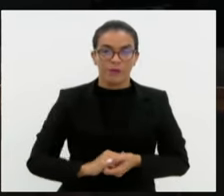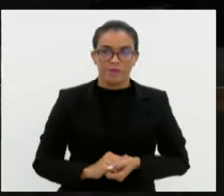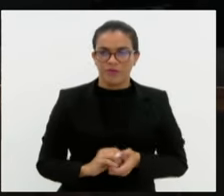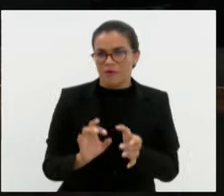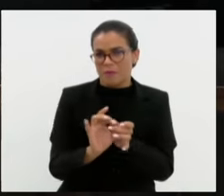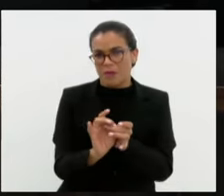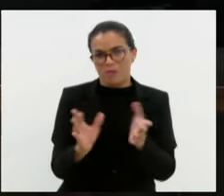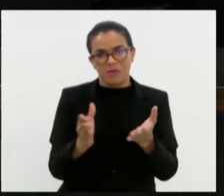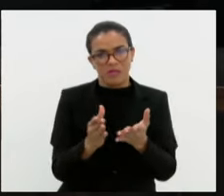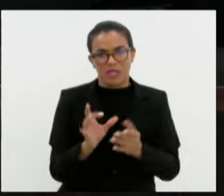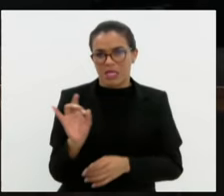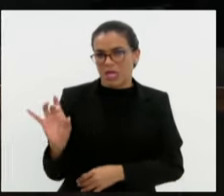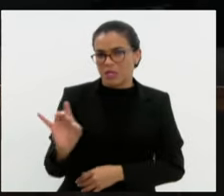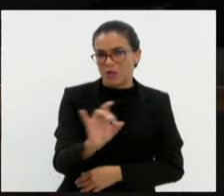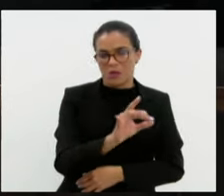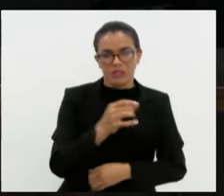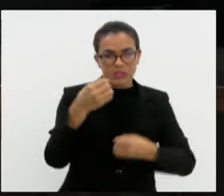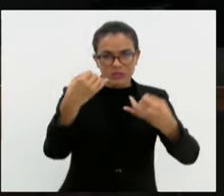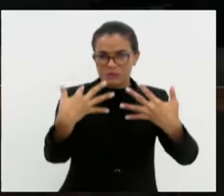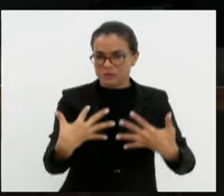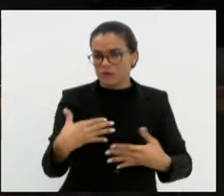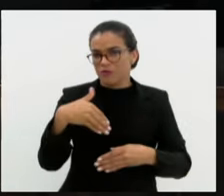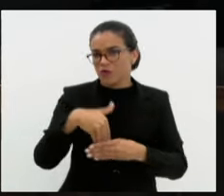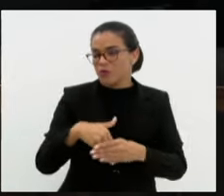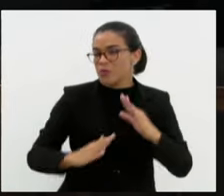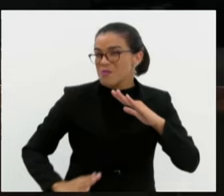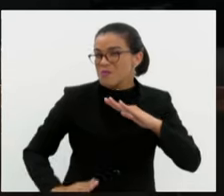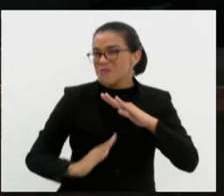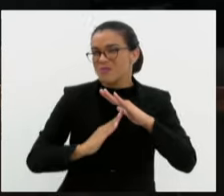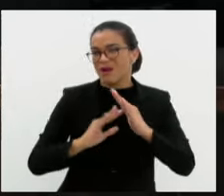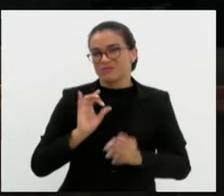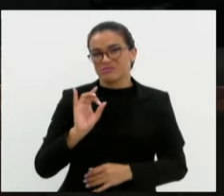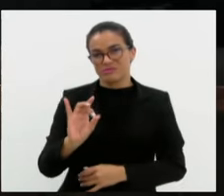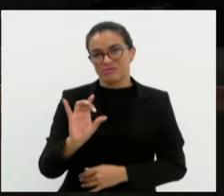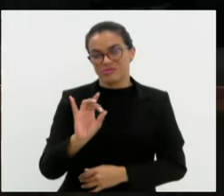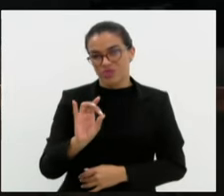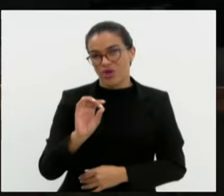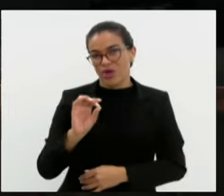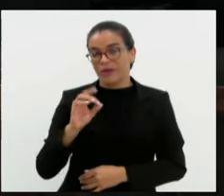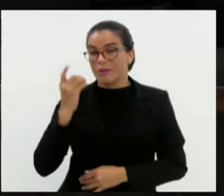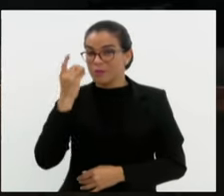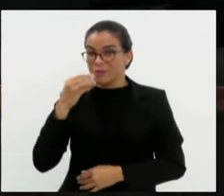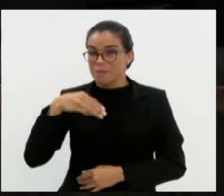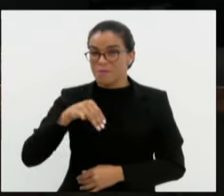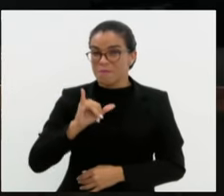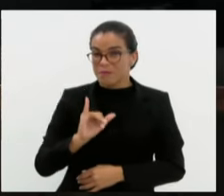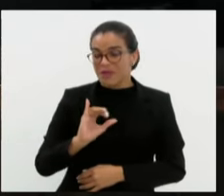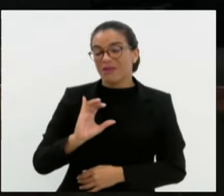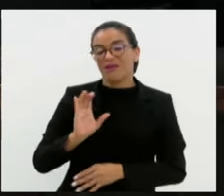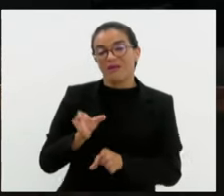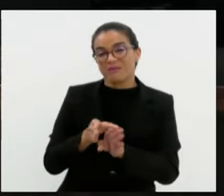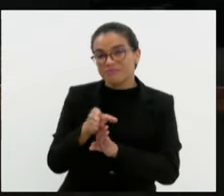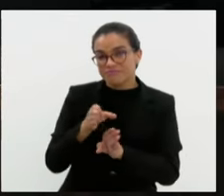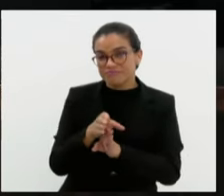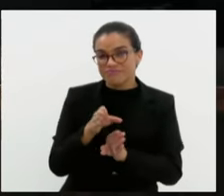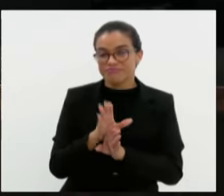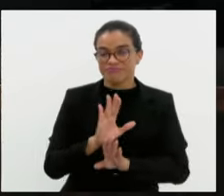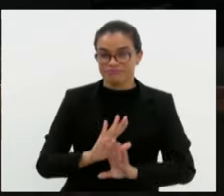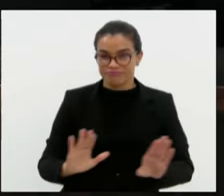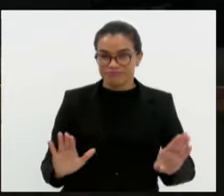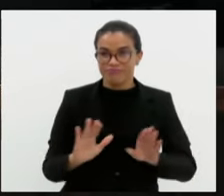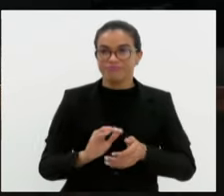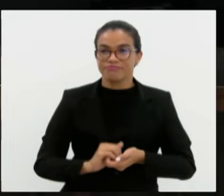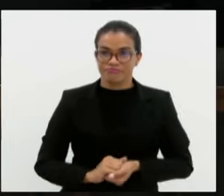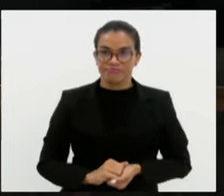que quiser fazer a declaração de voto. Eu acho que o máximo aqui que eu ia pedir mim, que de repente fazer uma orientação de bancada, que queria